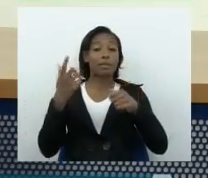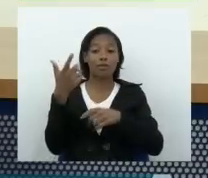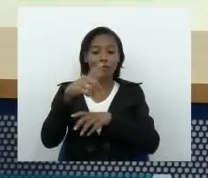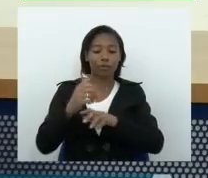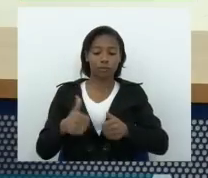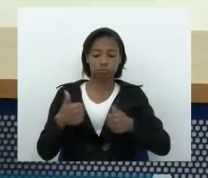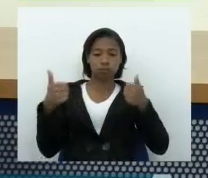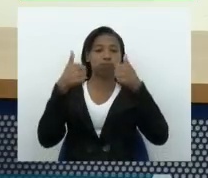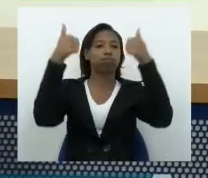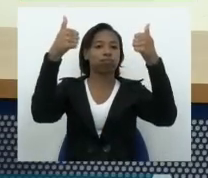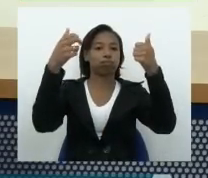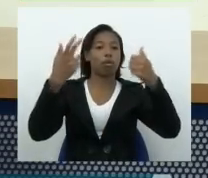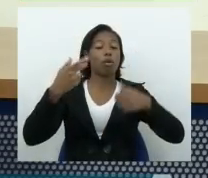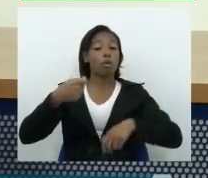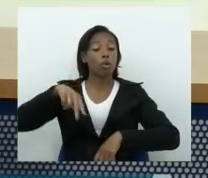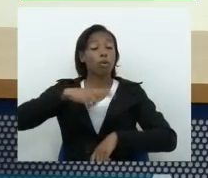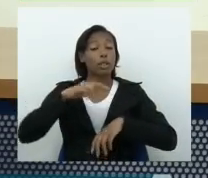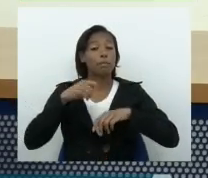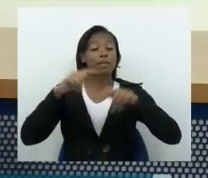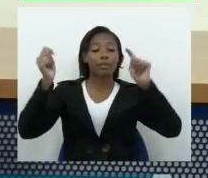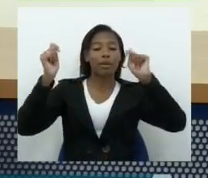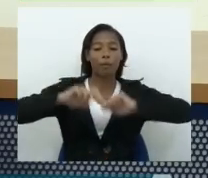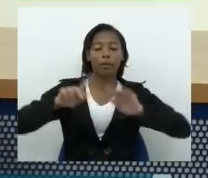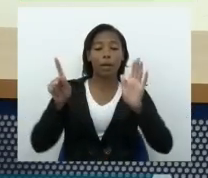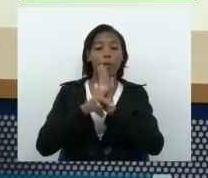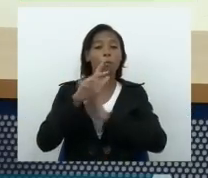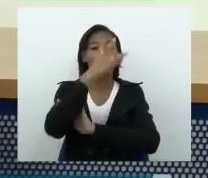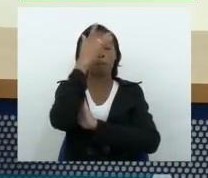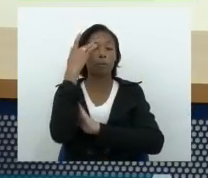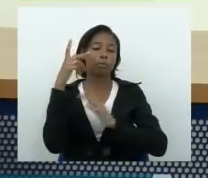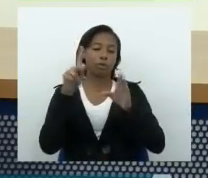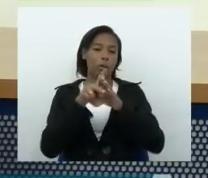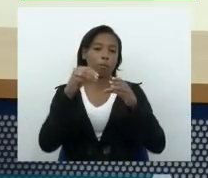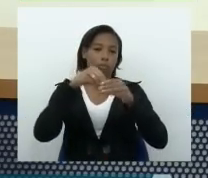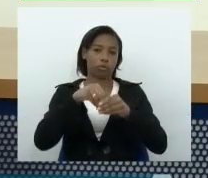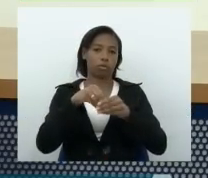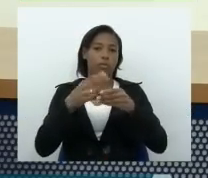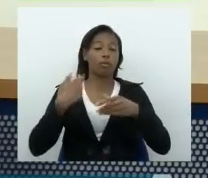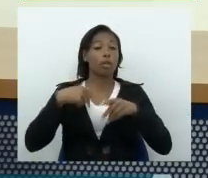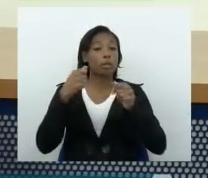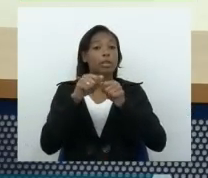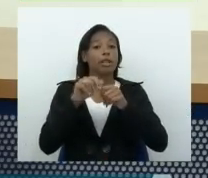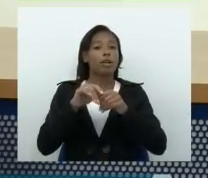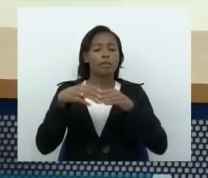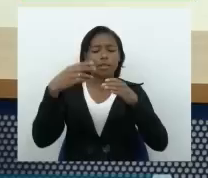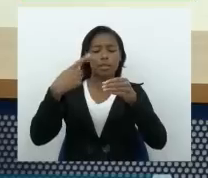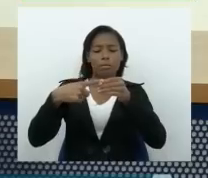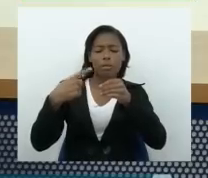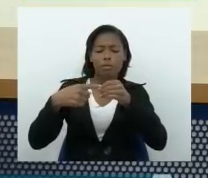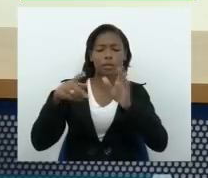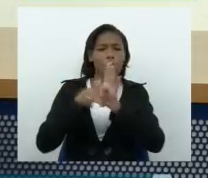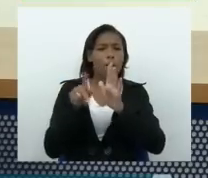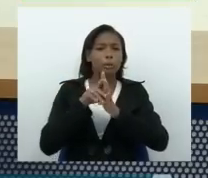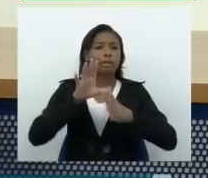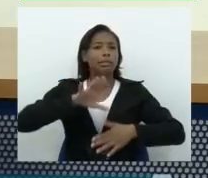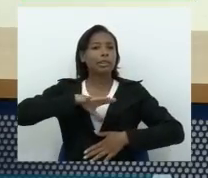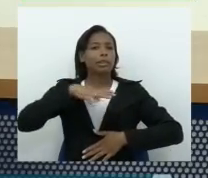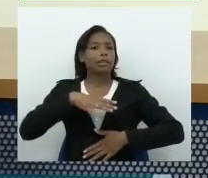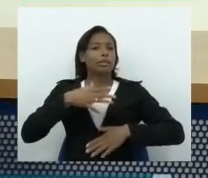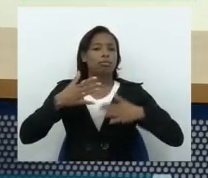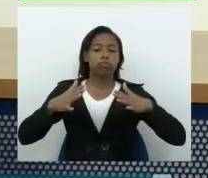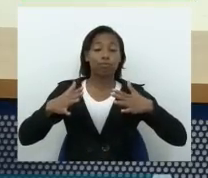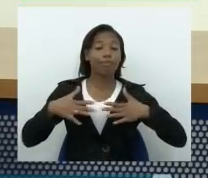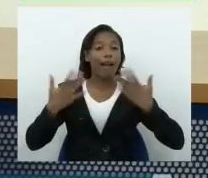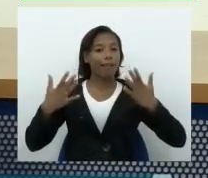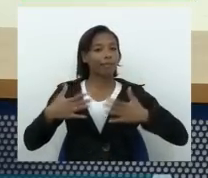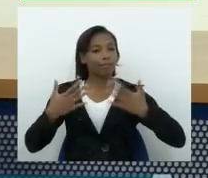Nós precisamos dar qualidade de vida para o nosso munícipe. Nós precisamos fazer uma cidade alegre e